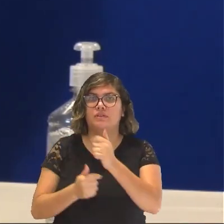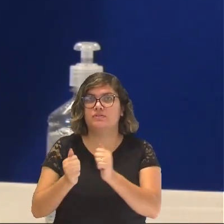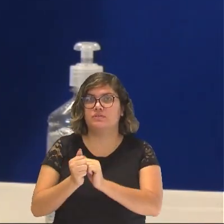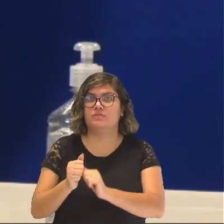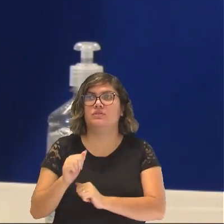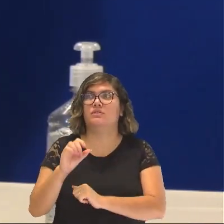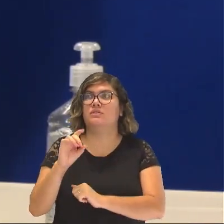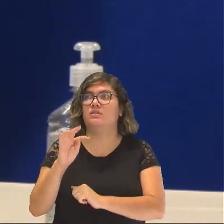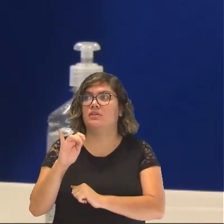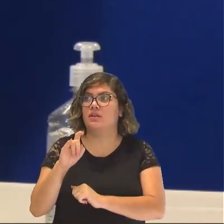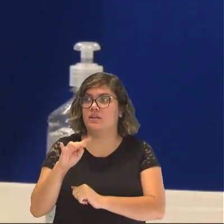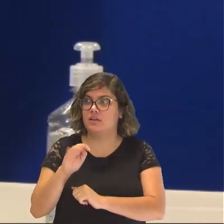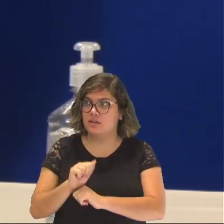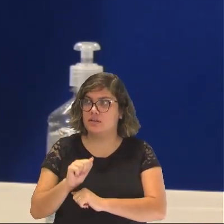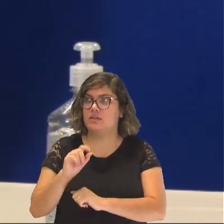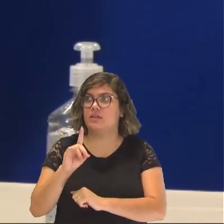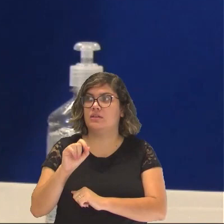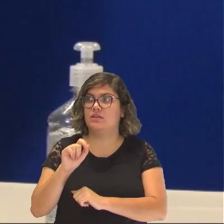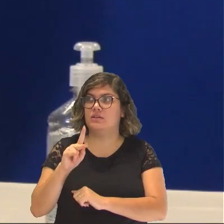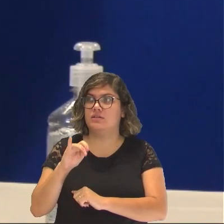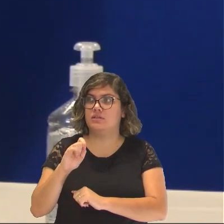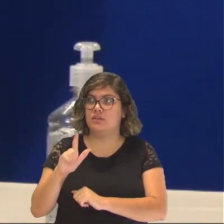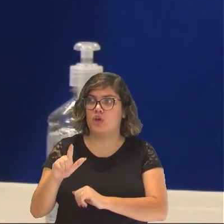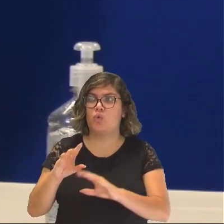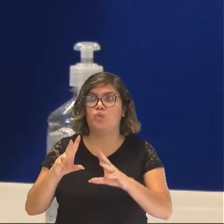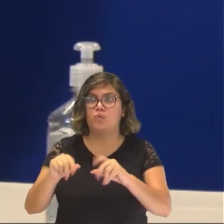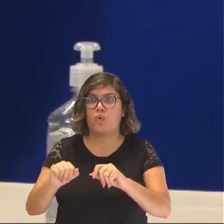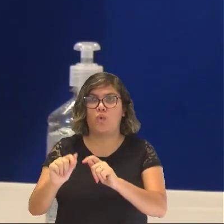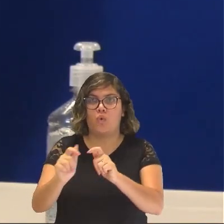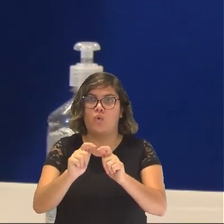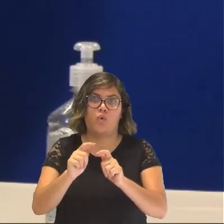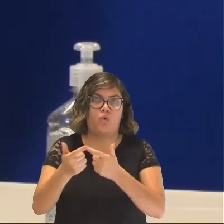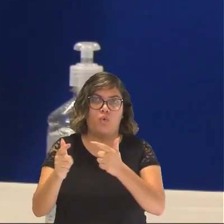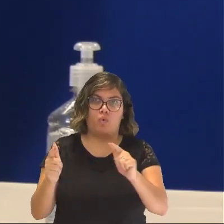Thalita, o Daniel, todos os outros.